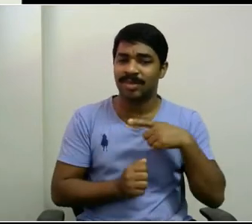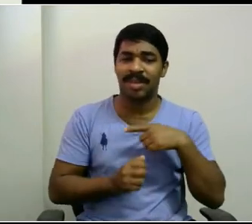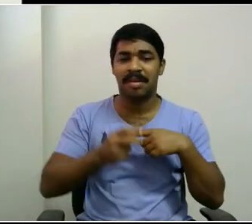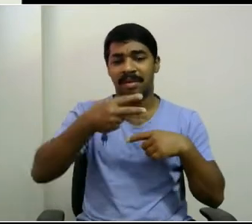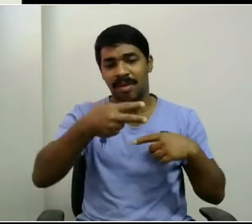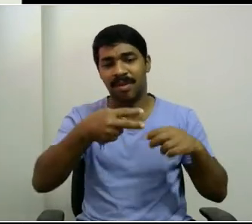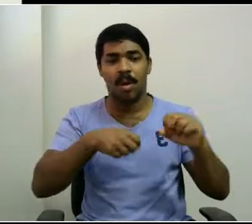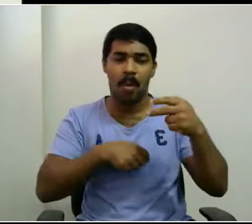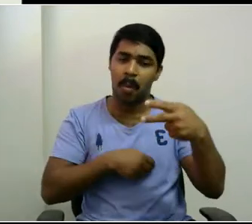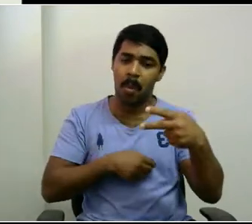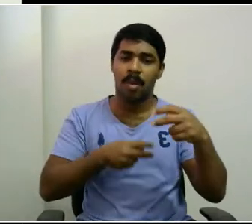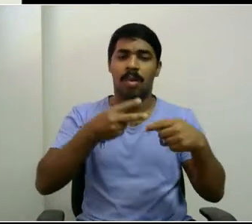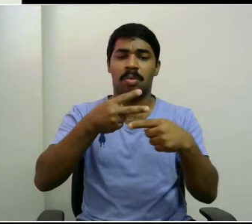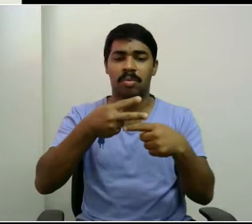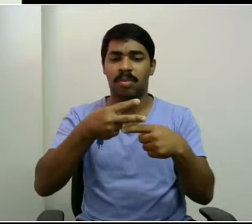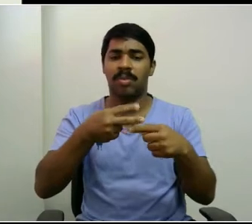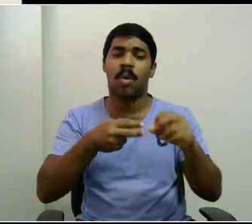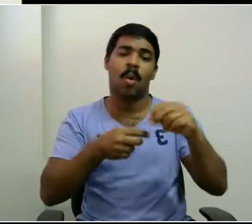aqui.